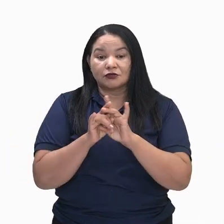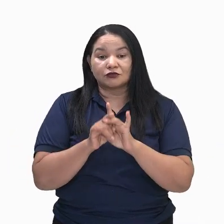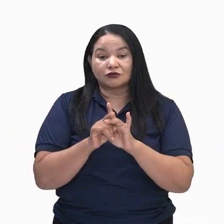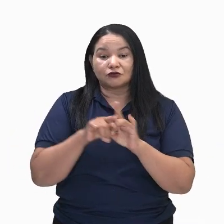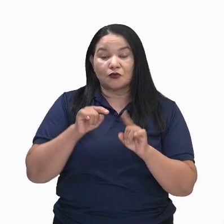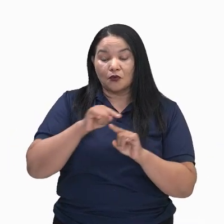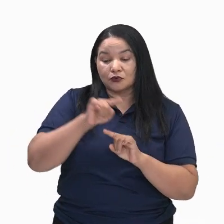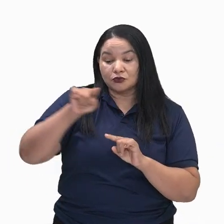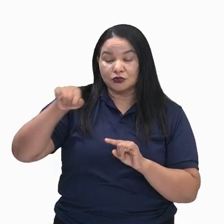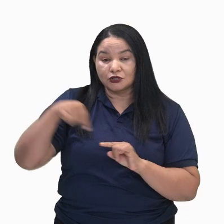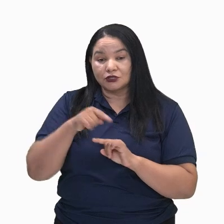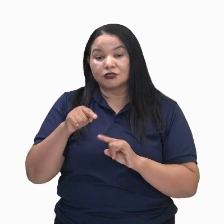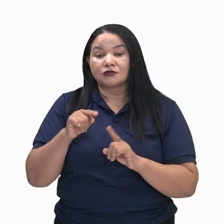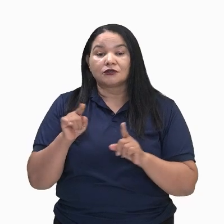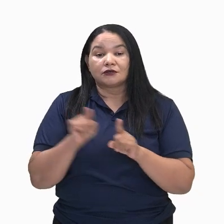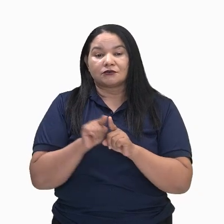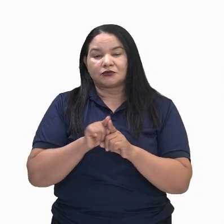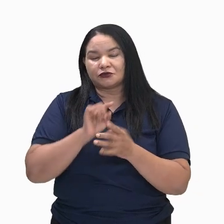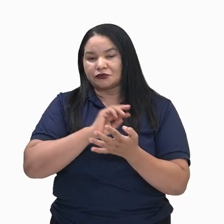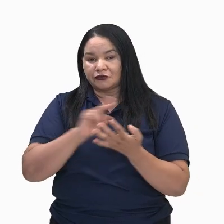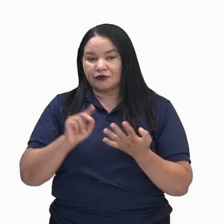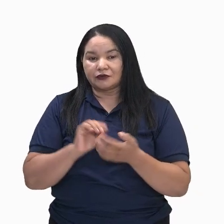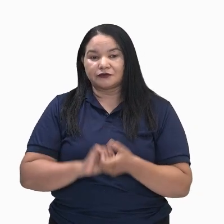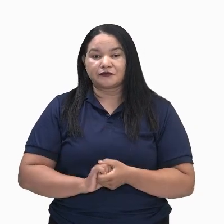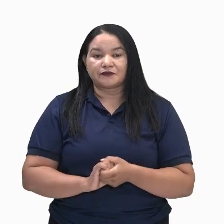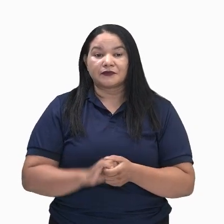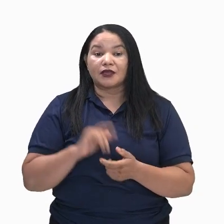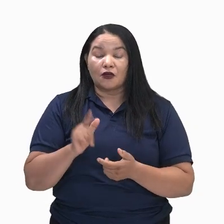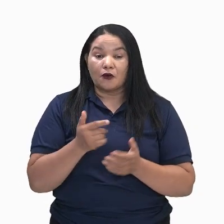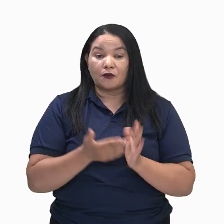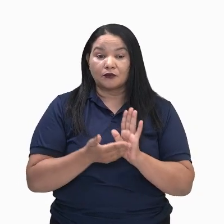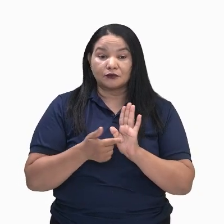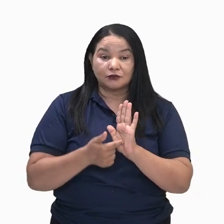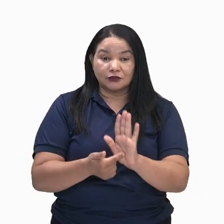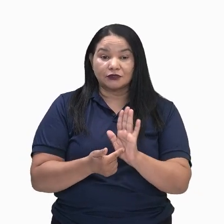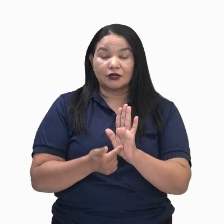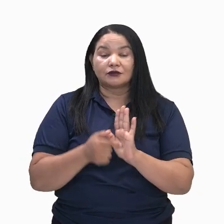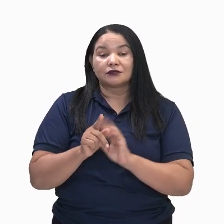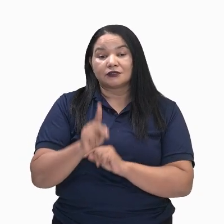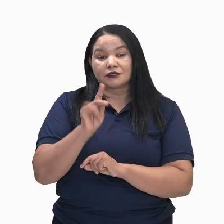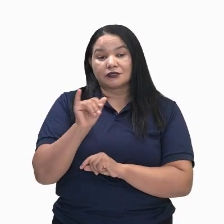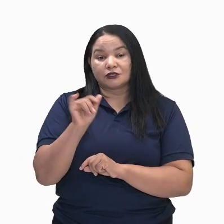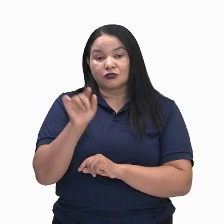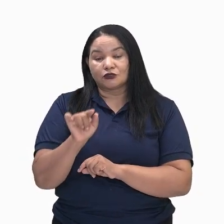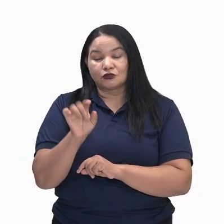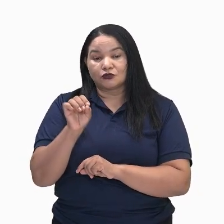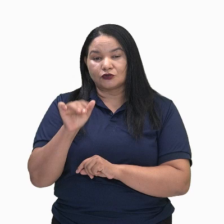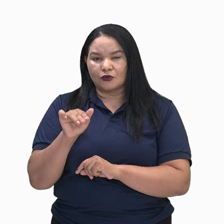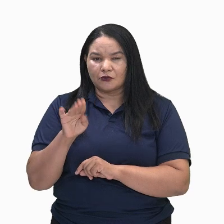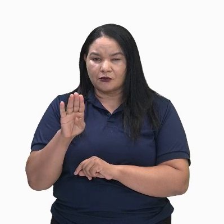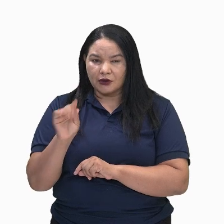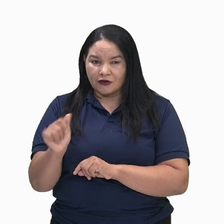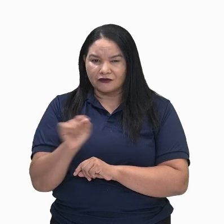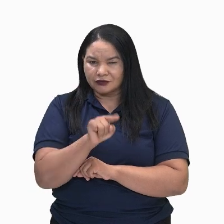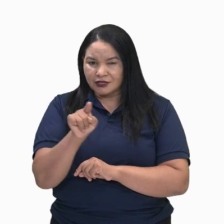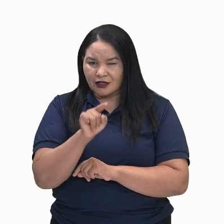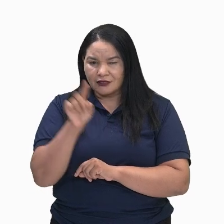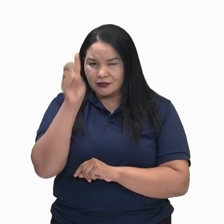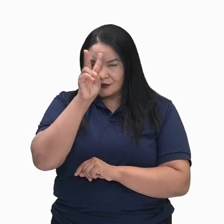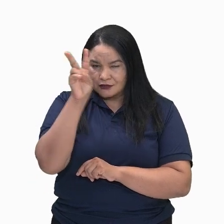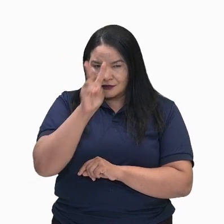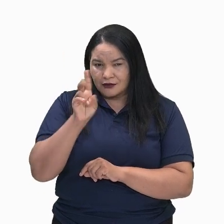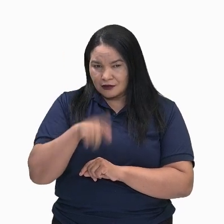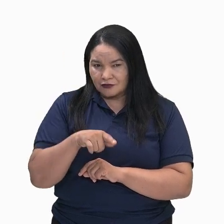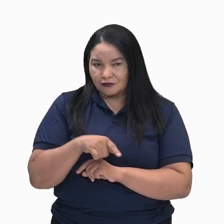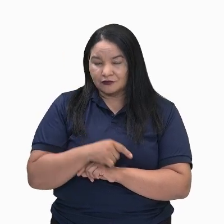movimento. Prosseguindo, eu quero apresentar para vocês a kizomba. Vocês lembram aí desse ritmo?